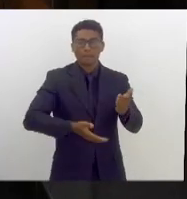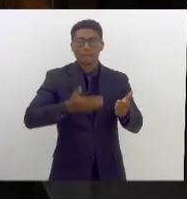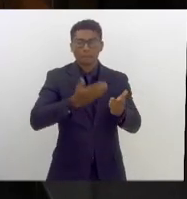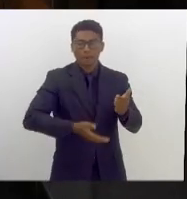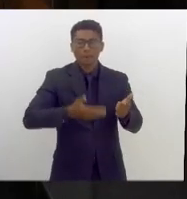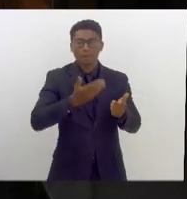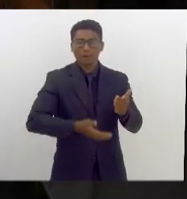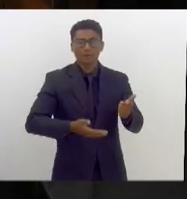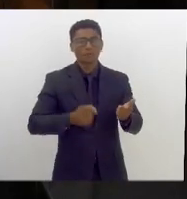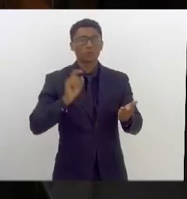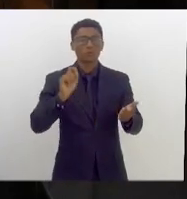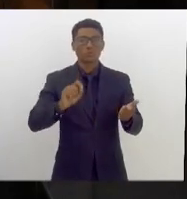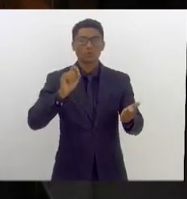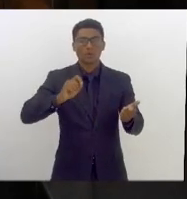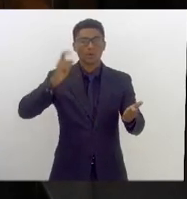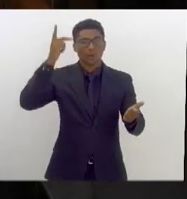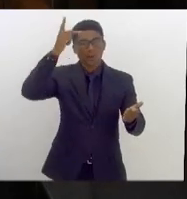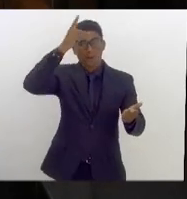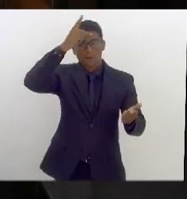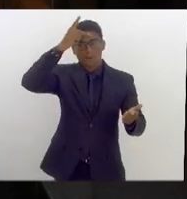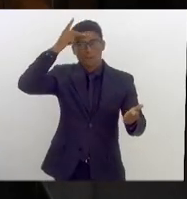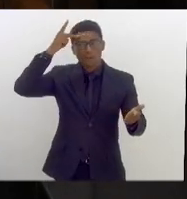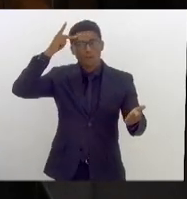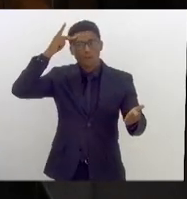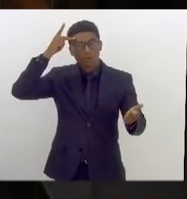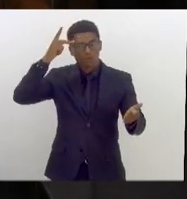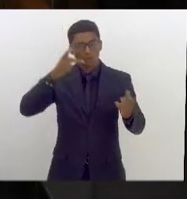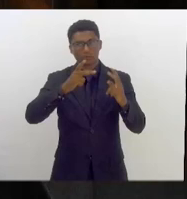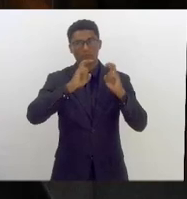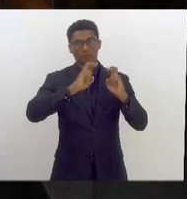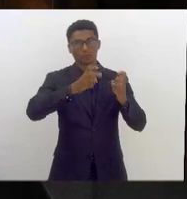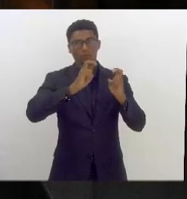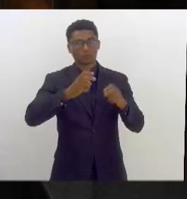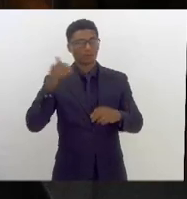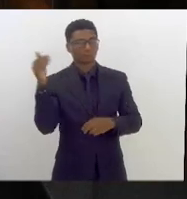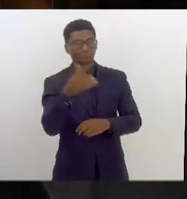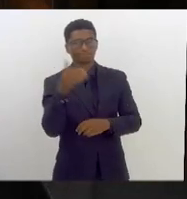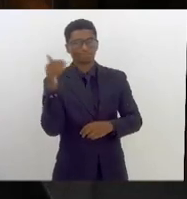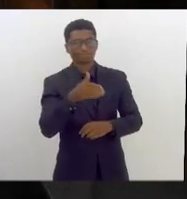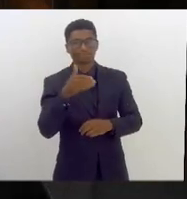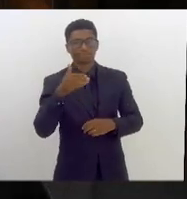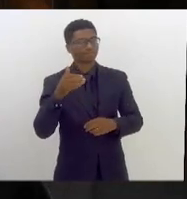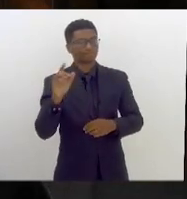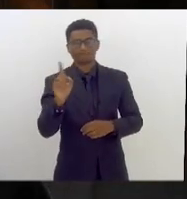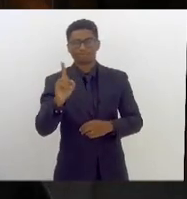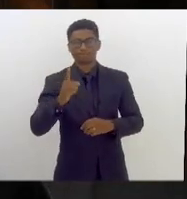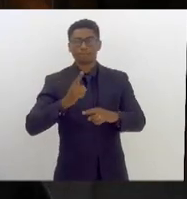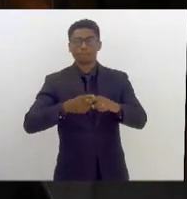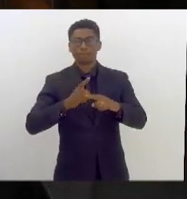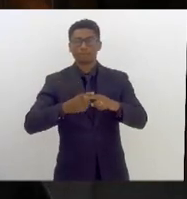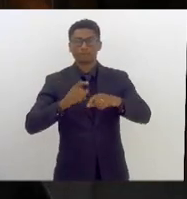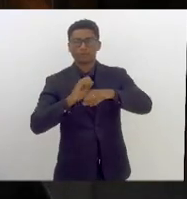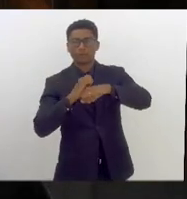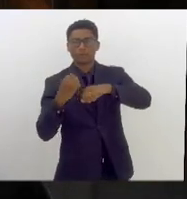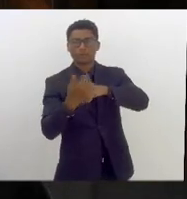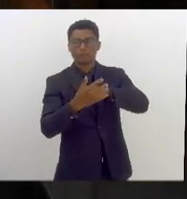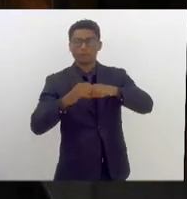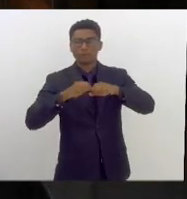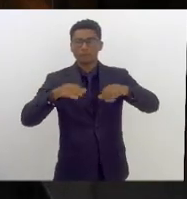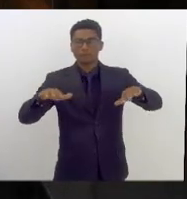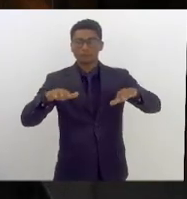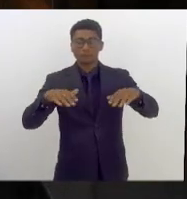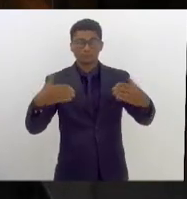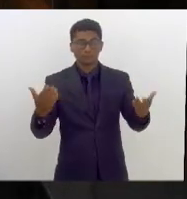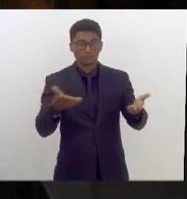de passageiros no período da Covid-19, e com isso a sua